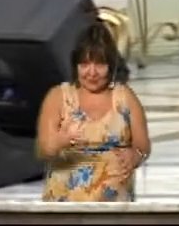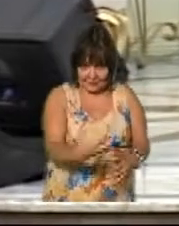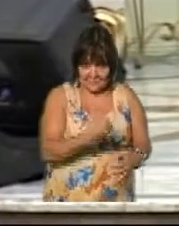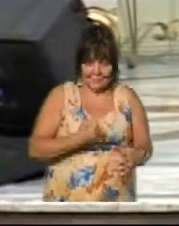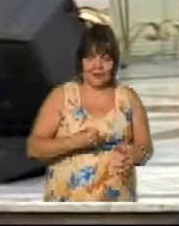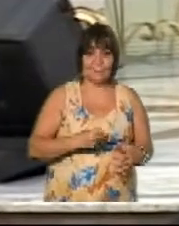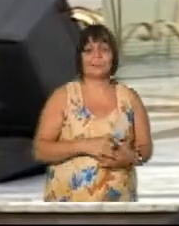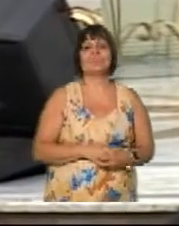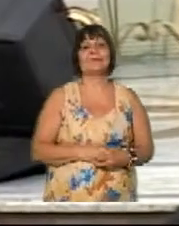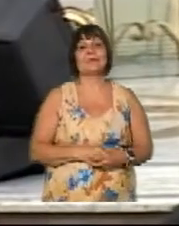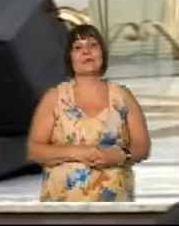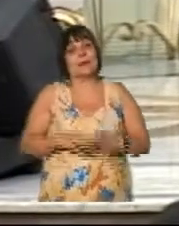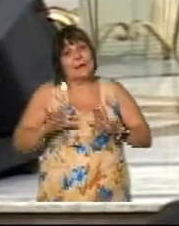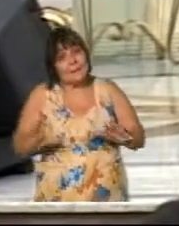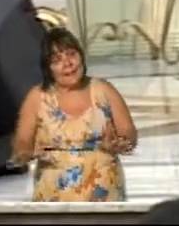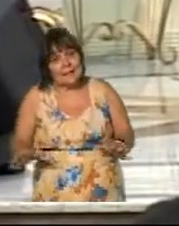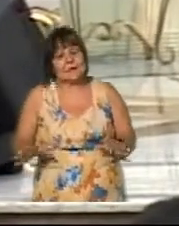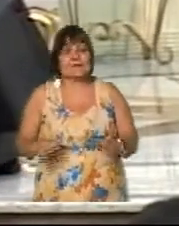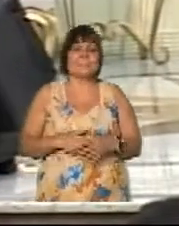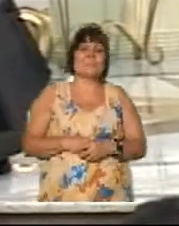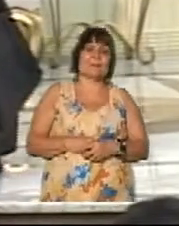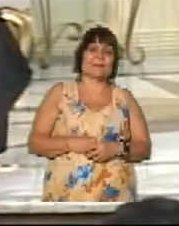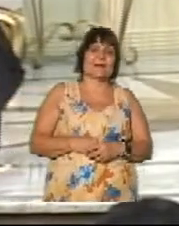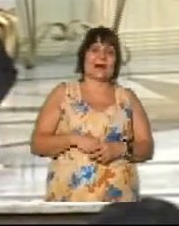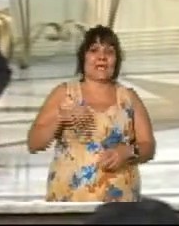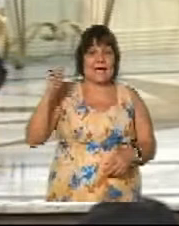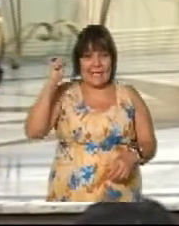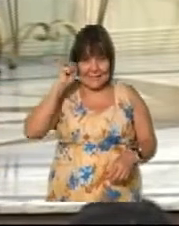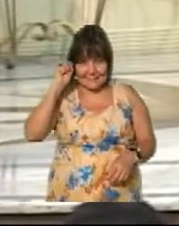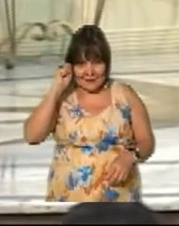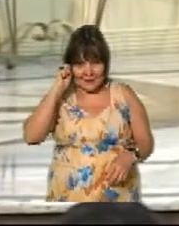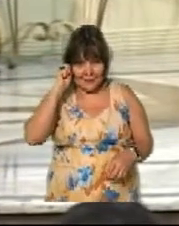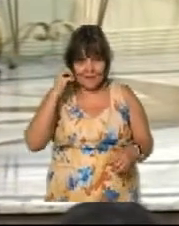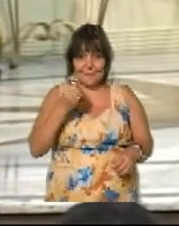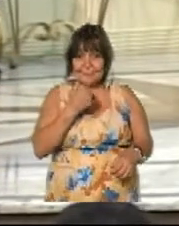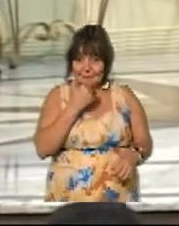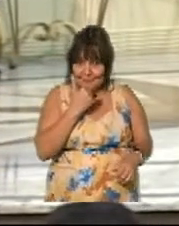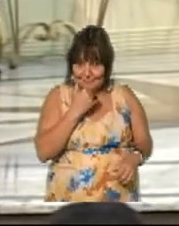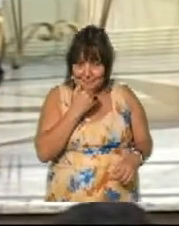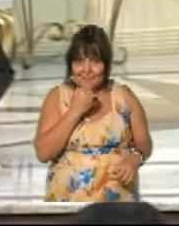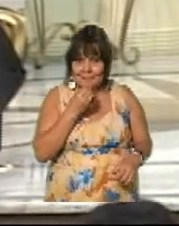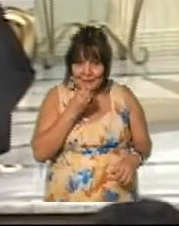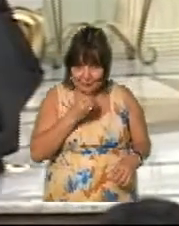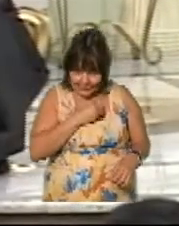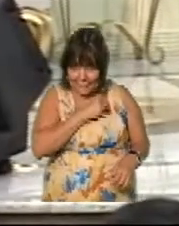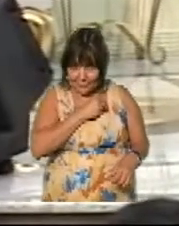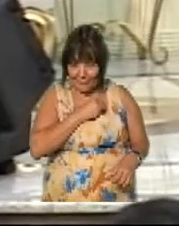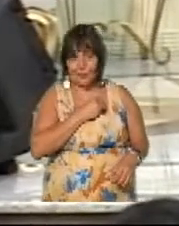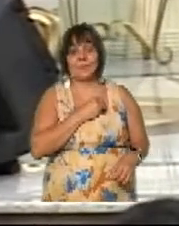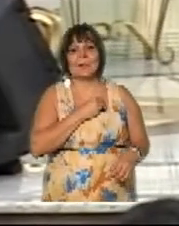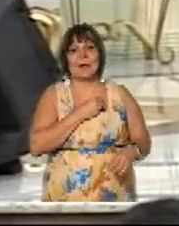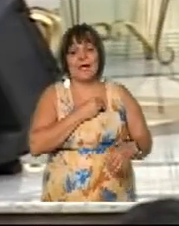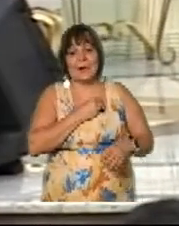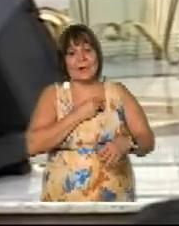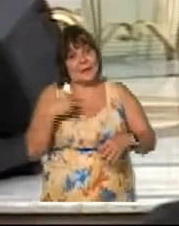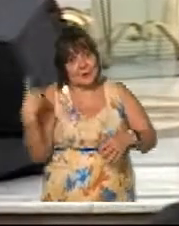pecado do primeiro Adão, todos nós pecamos, todos nós fomos afastados de Deus. Estávamos mortos em pecados e delitos.